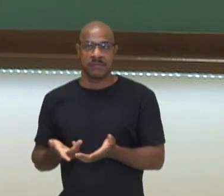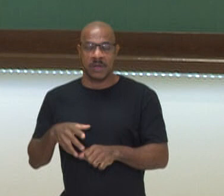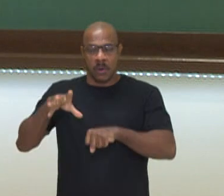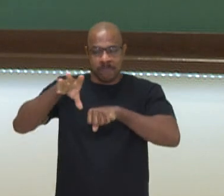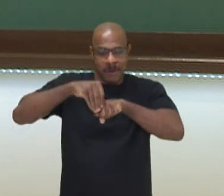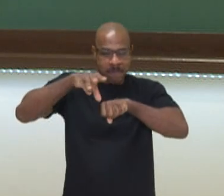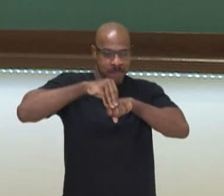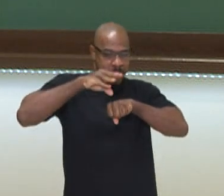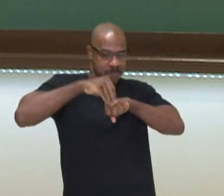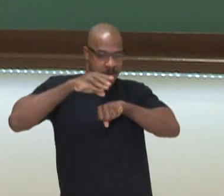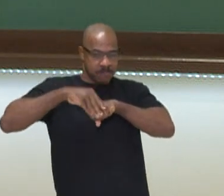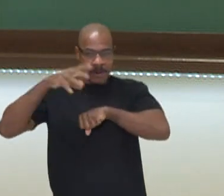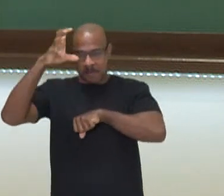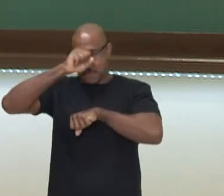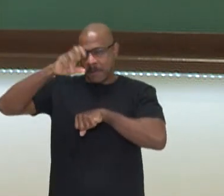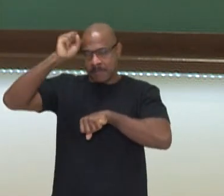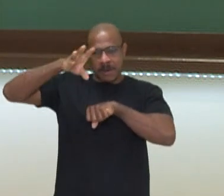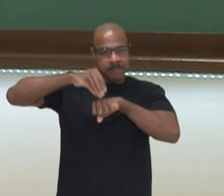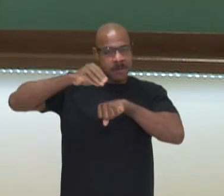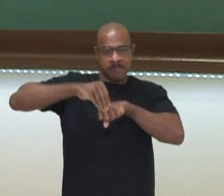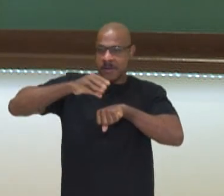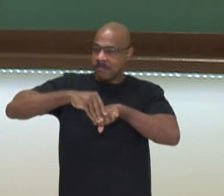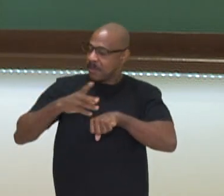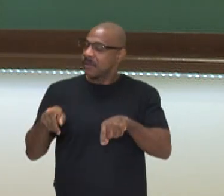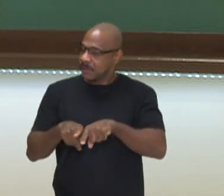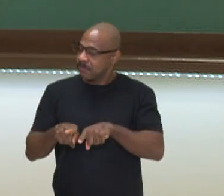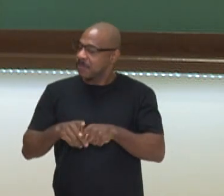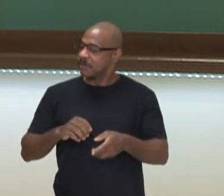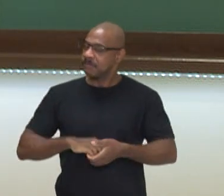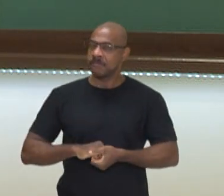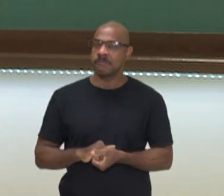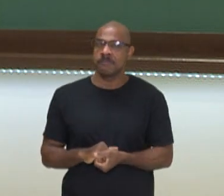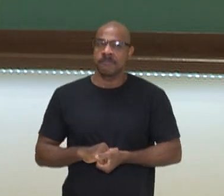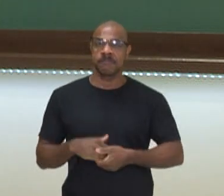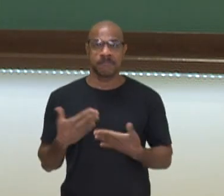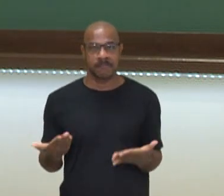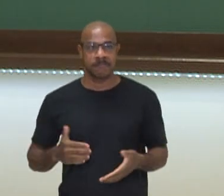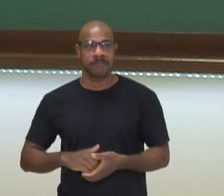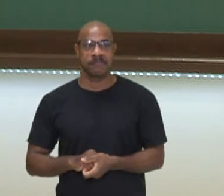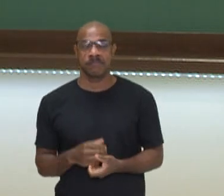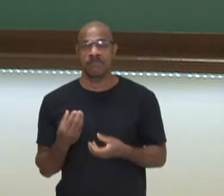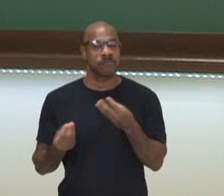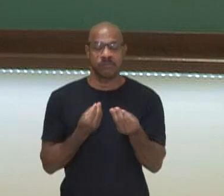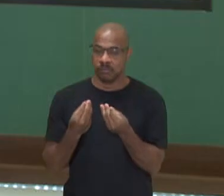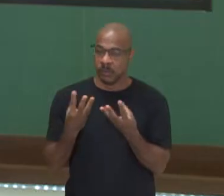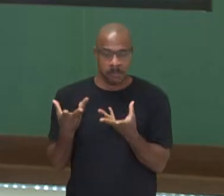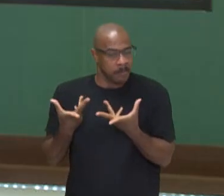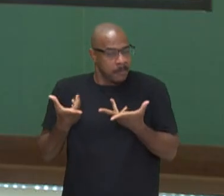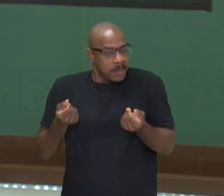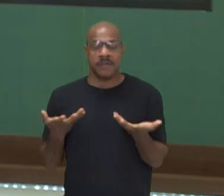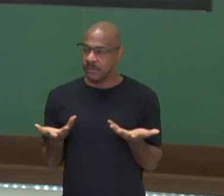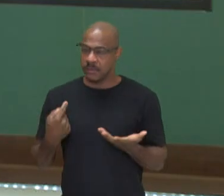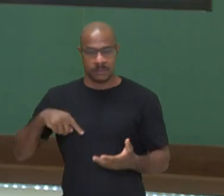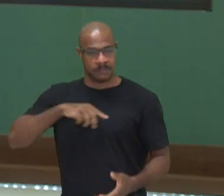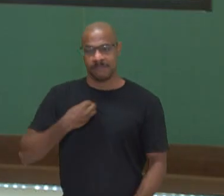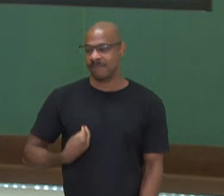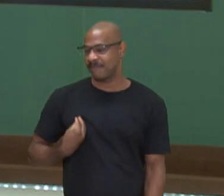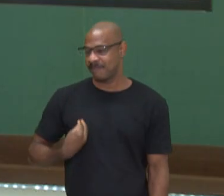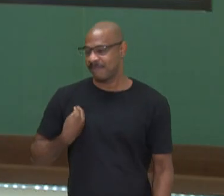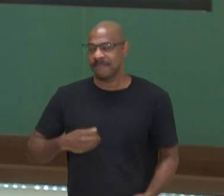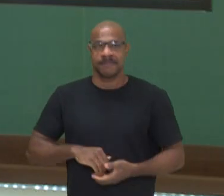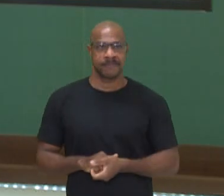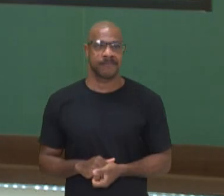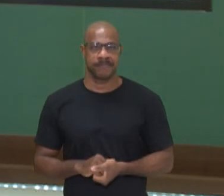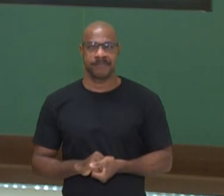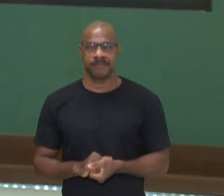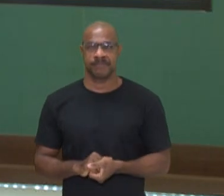você aprende que vai muito além da língua propriamente dita, né? E como que isso enriquece a gente, sem sombra de dúvida?